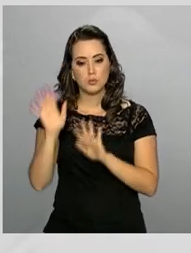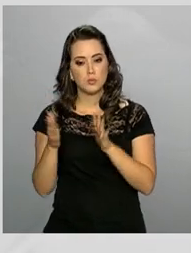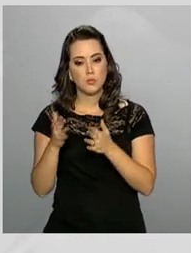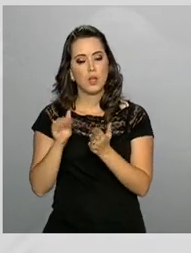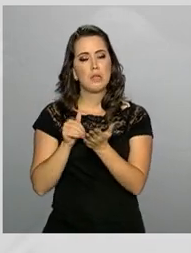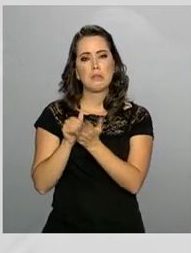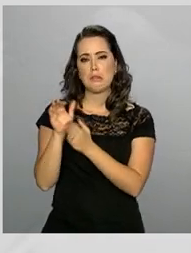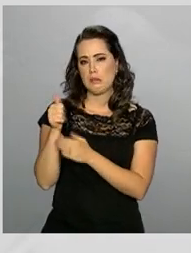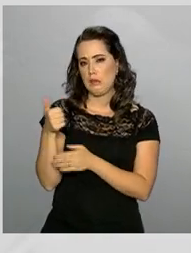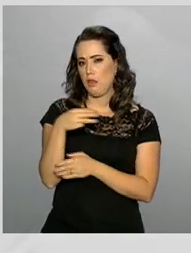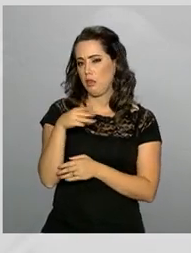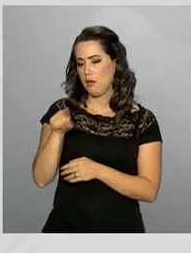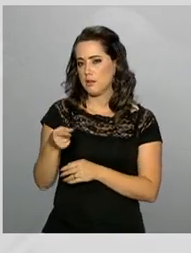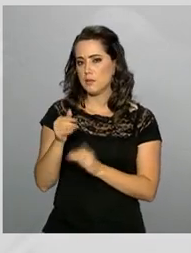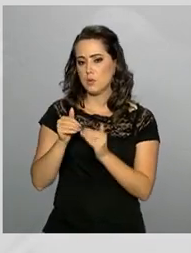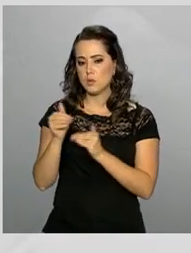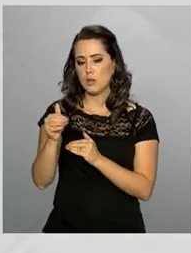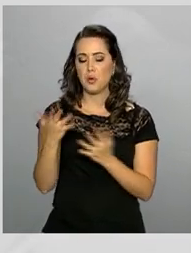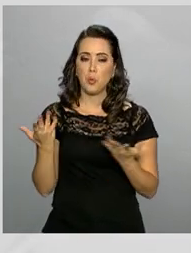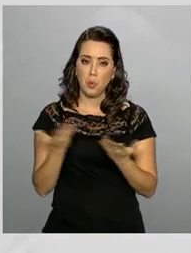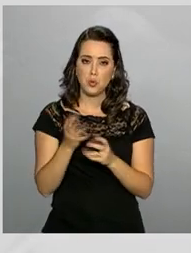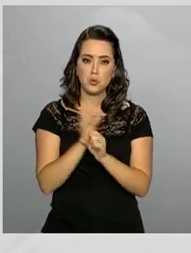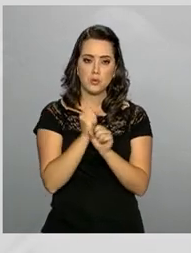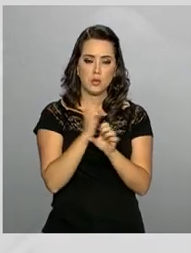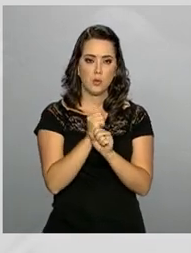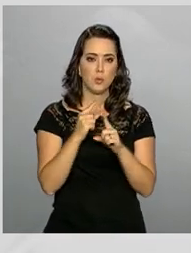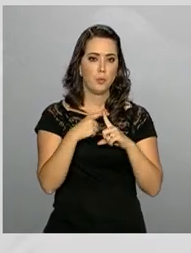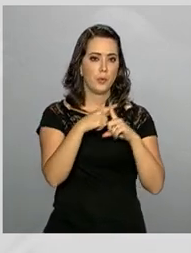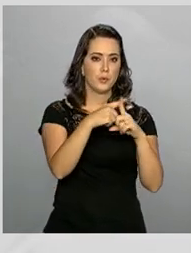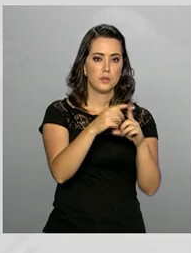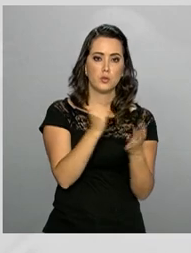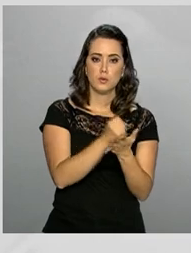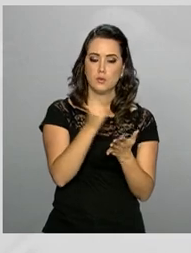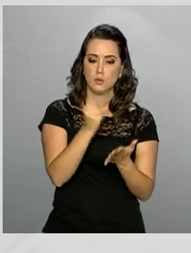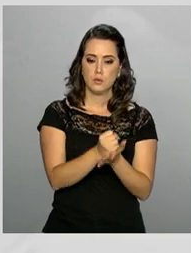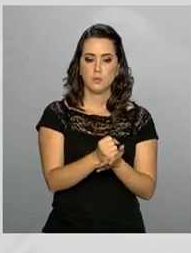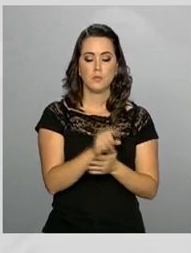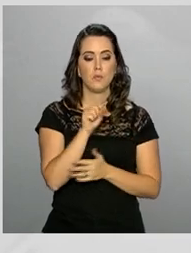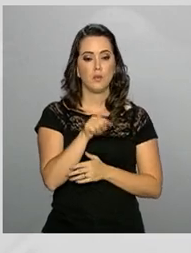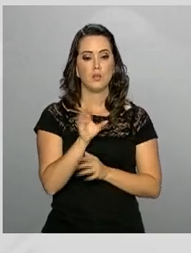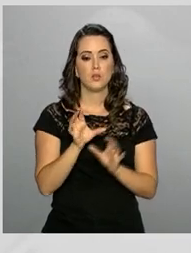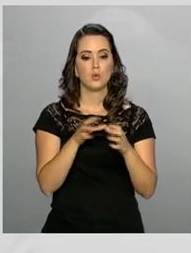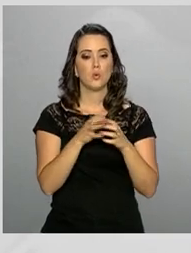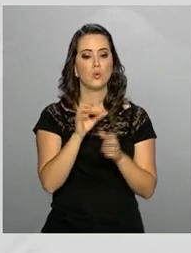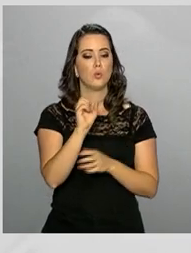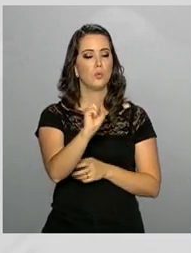mil demissões, resultando num saldo positivo na contratação